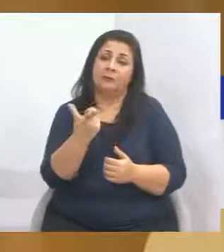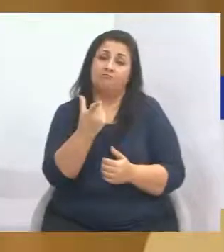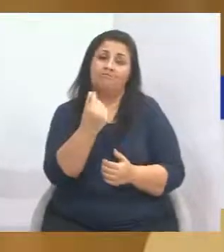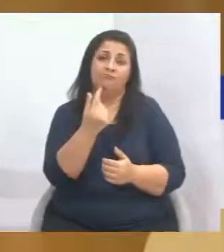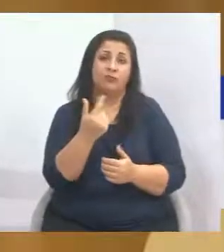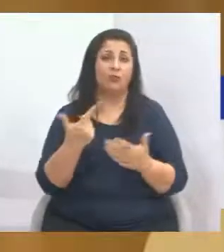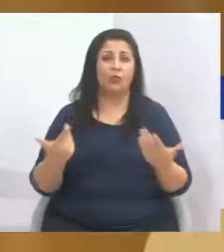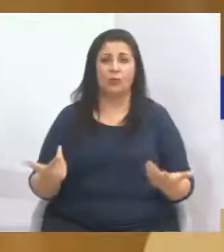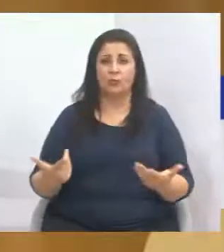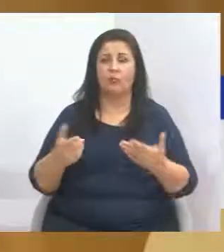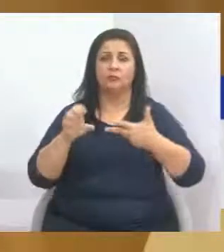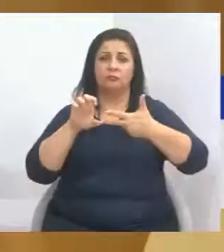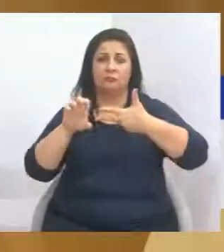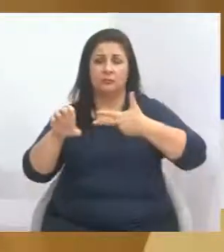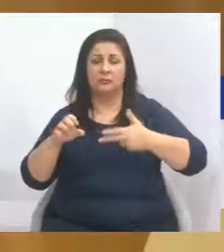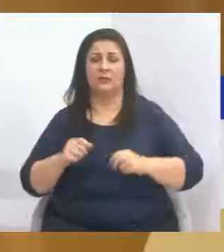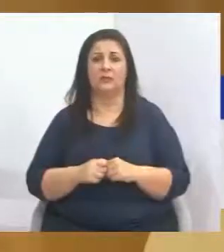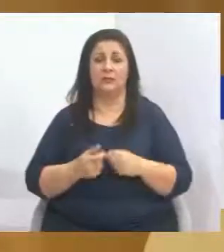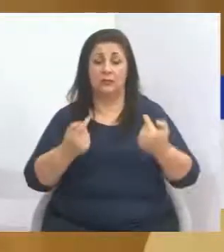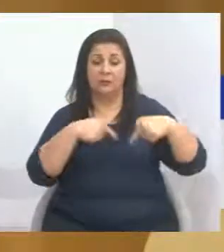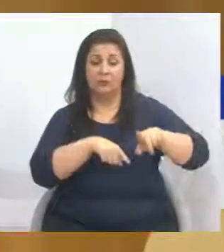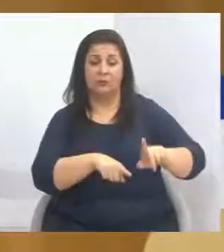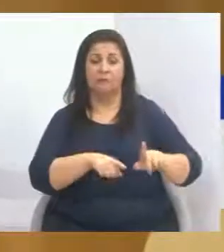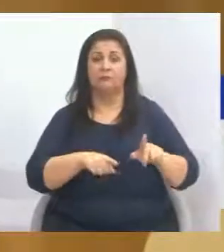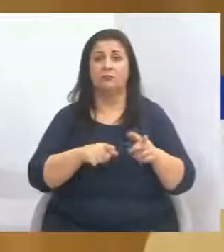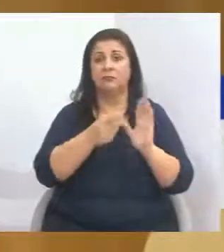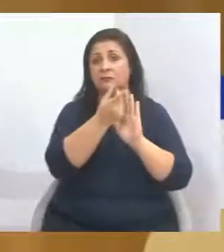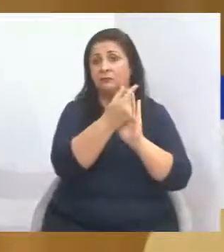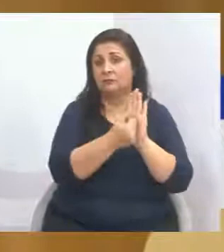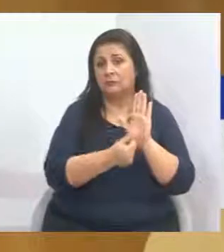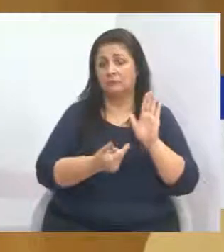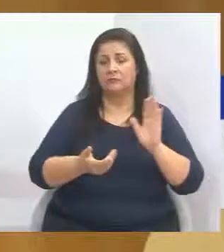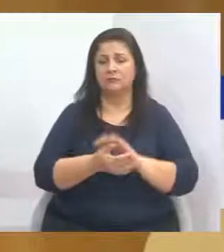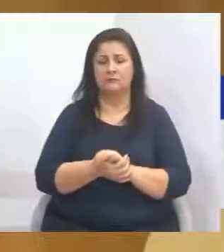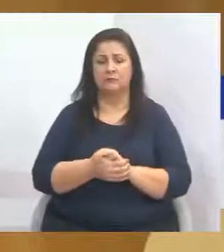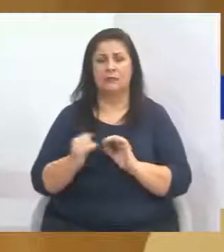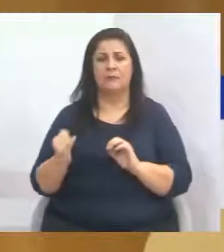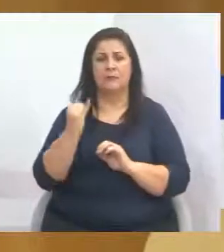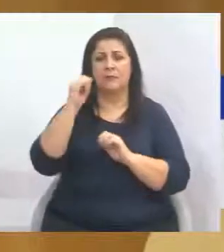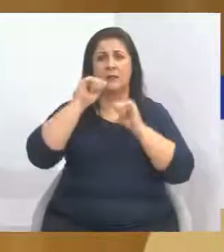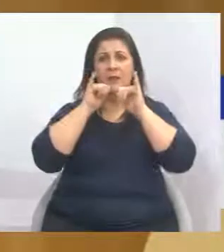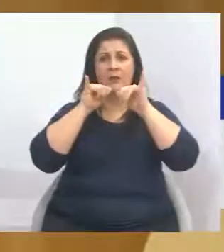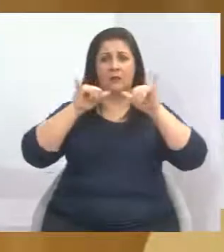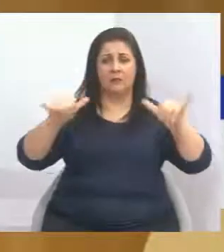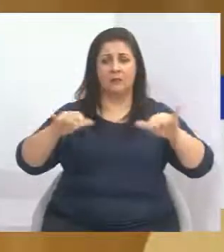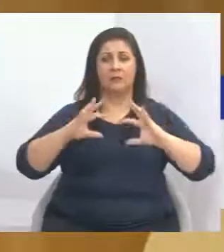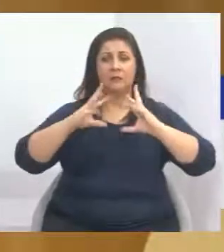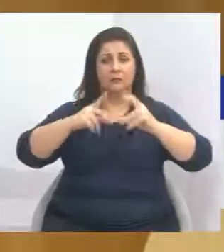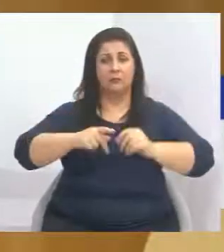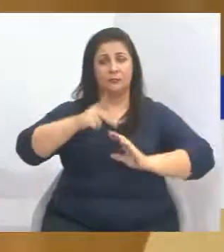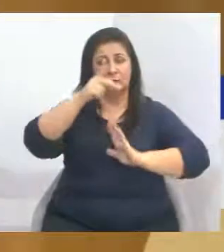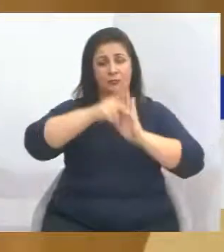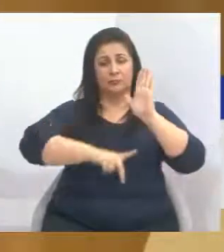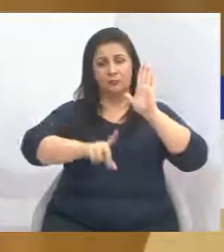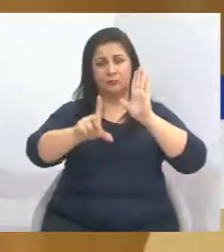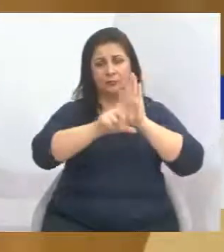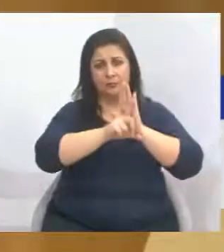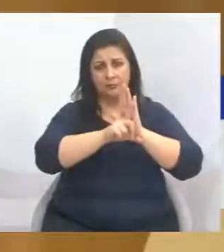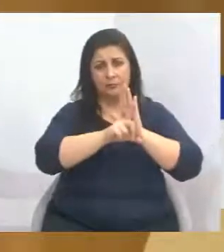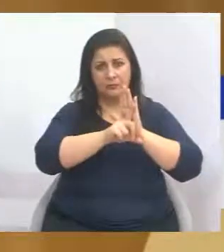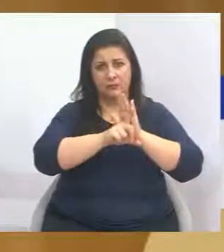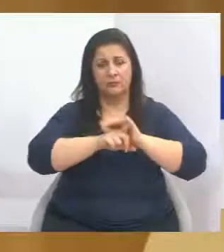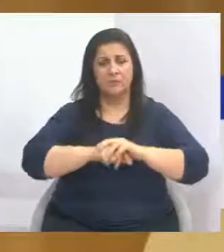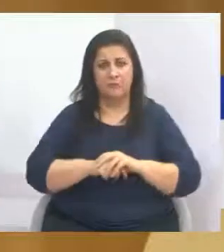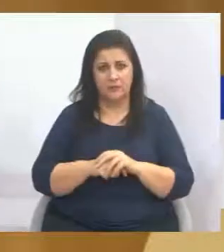dotação orçamentária ou impacto orçamentário. É importante salientar que os projetos de lei que criem, expandem